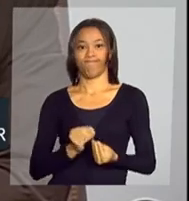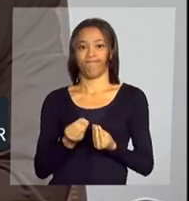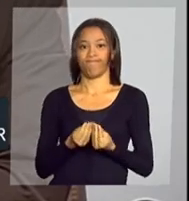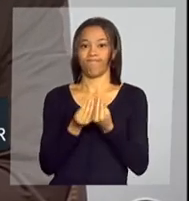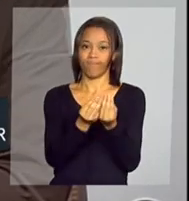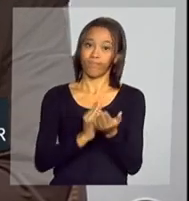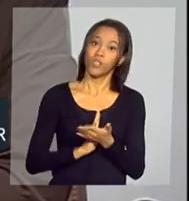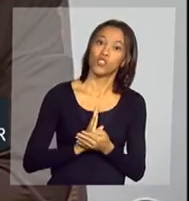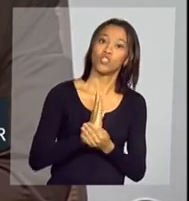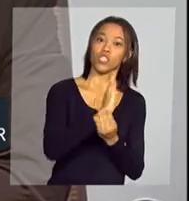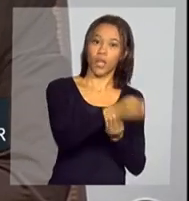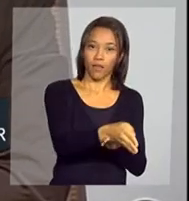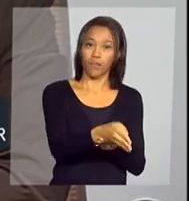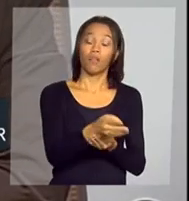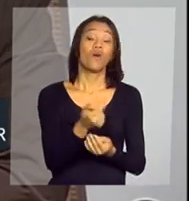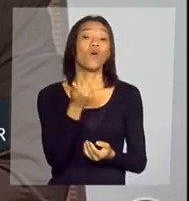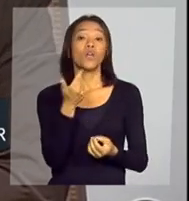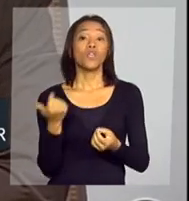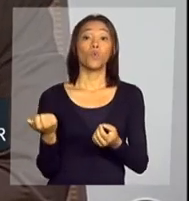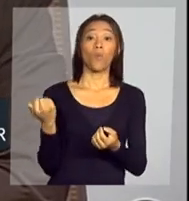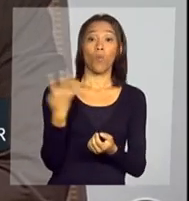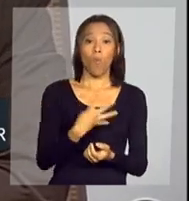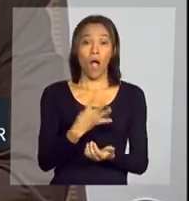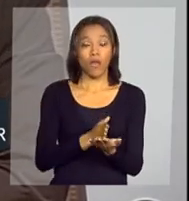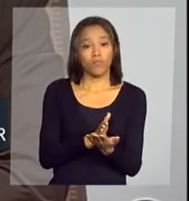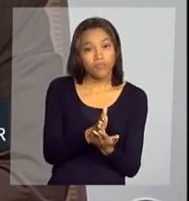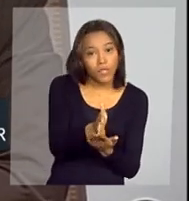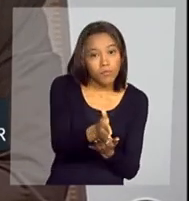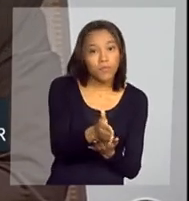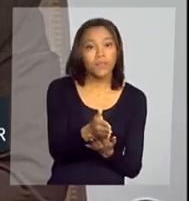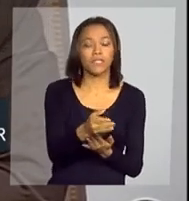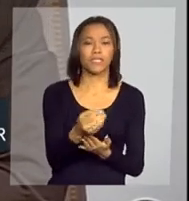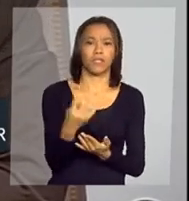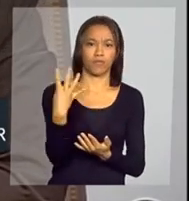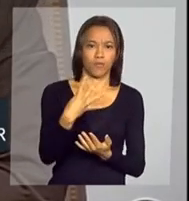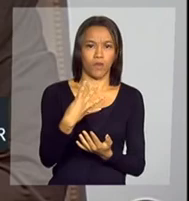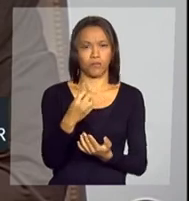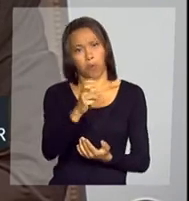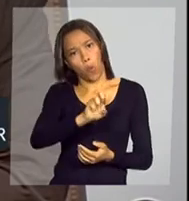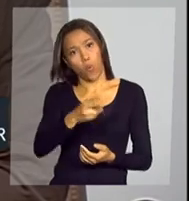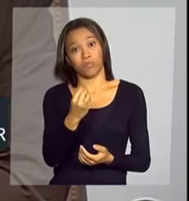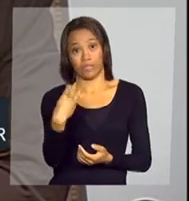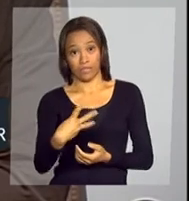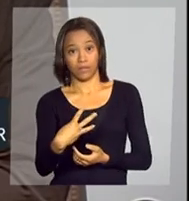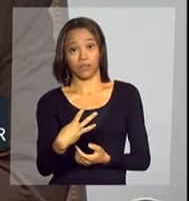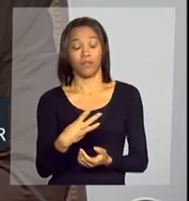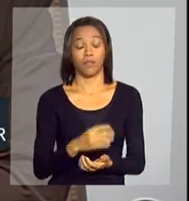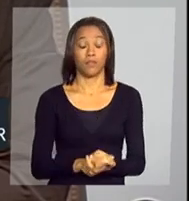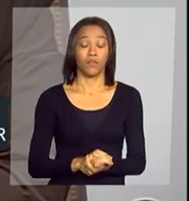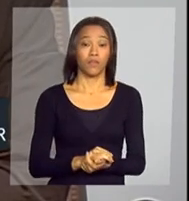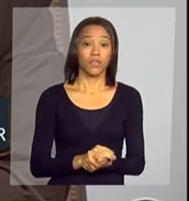esse encaminhamento e um diria que um quarto ou um terceiro grande eixo de